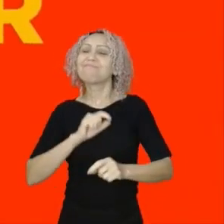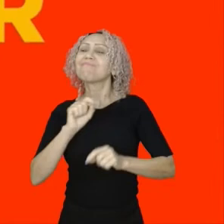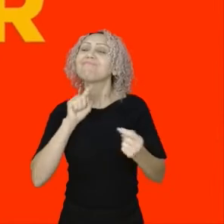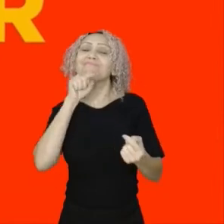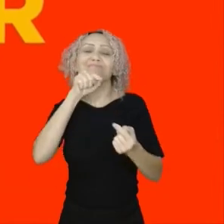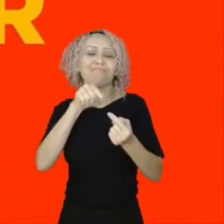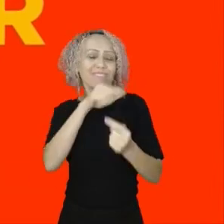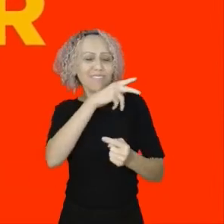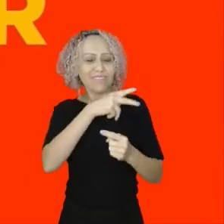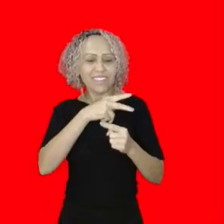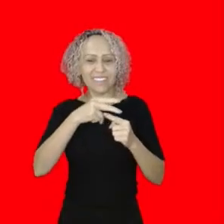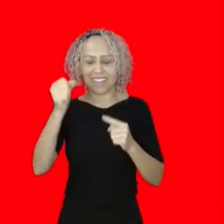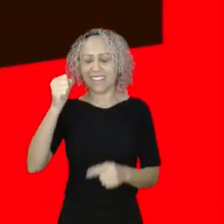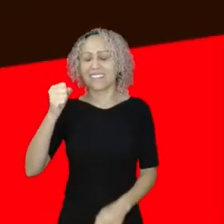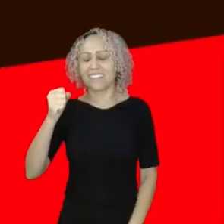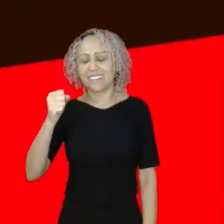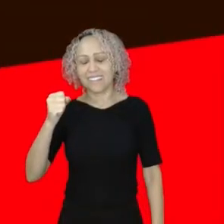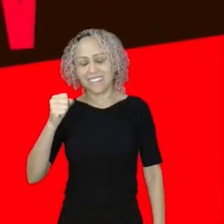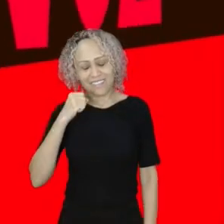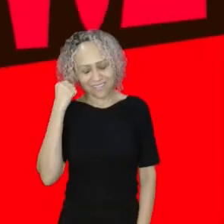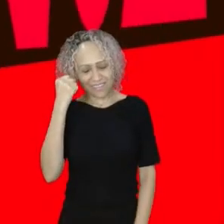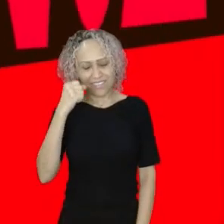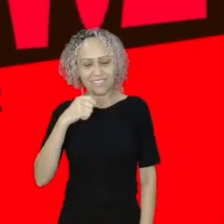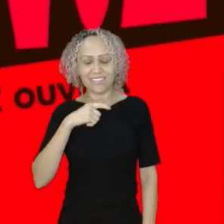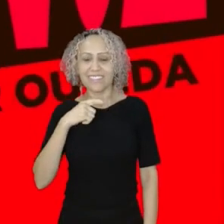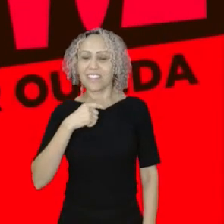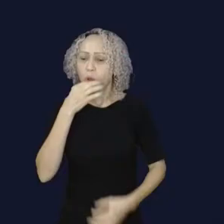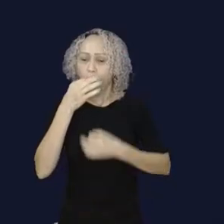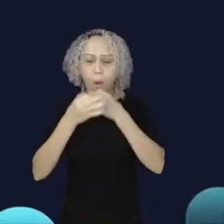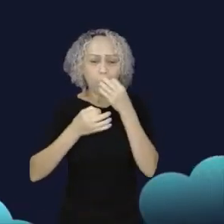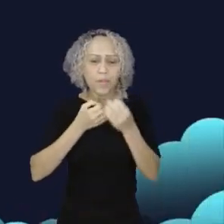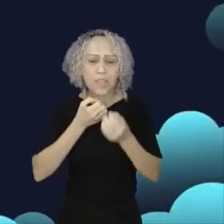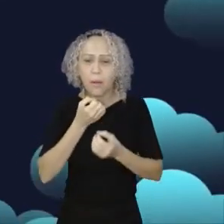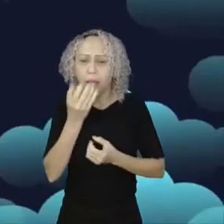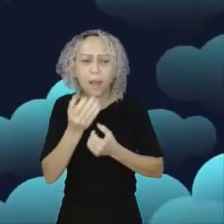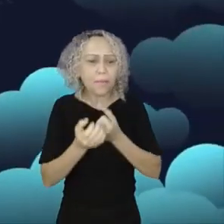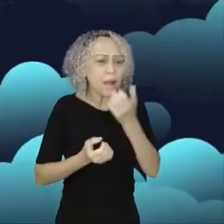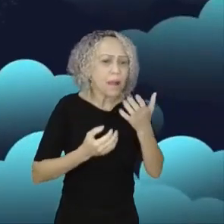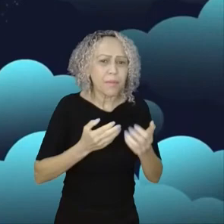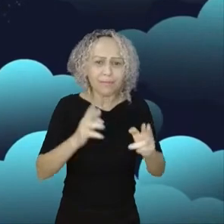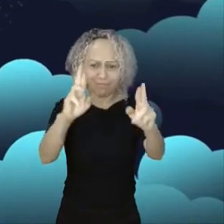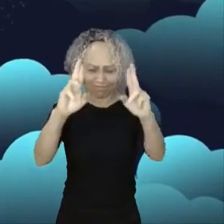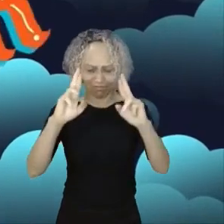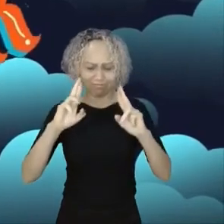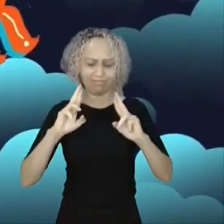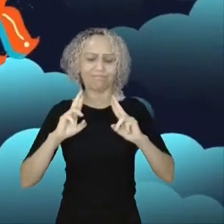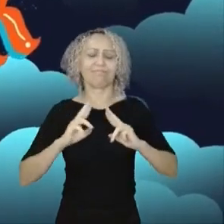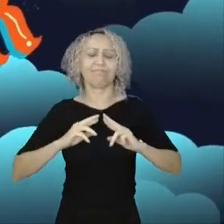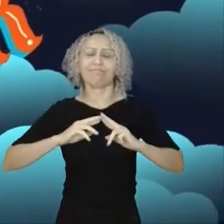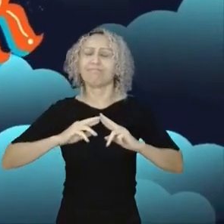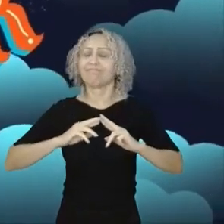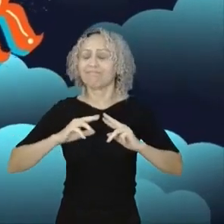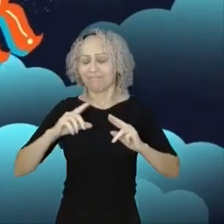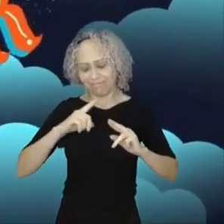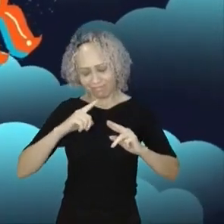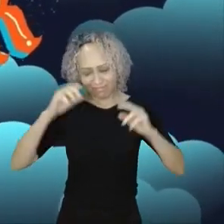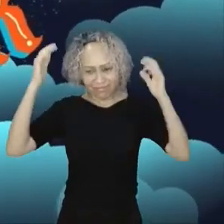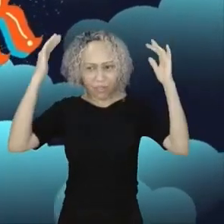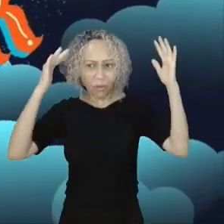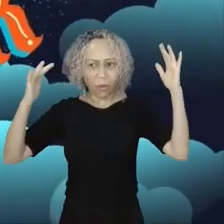batalhando pra vencer. Tenho voz pra ser ouvida, tenho sonhos pra